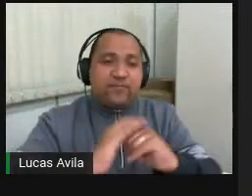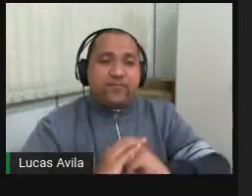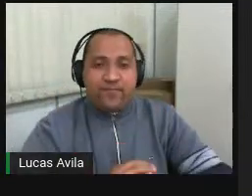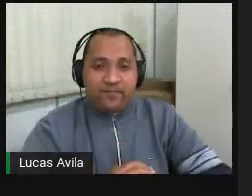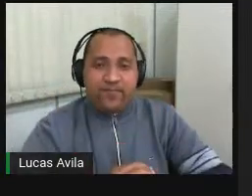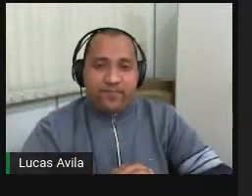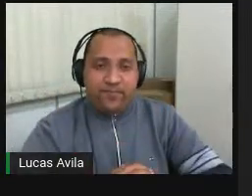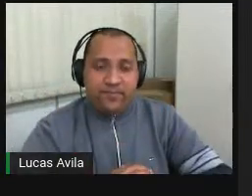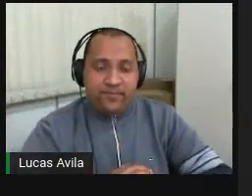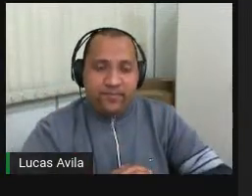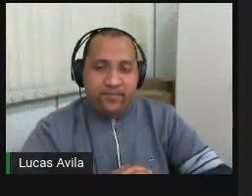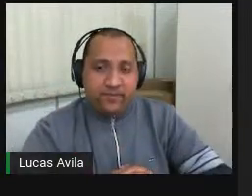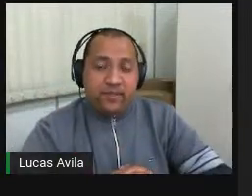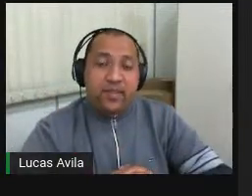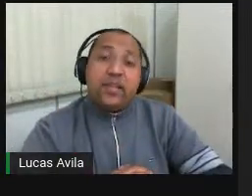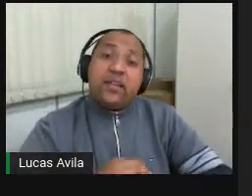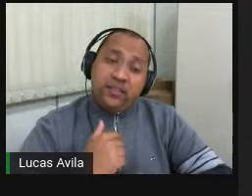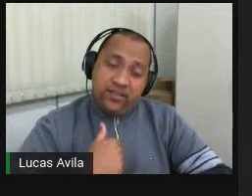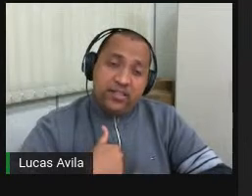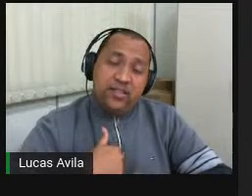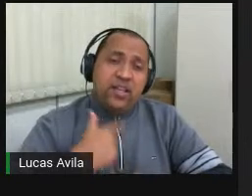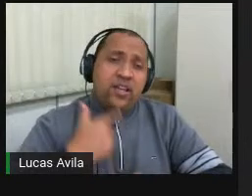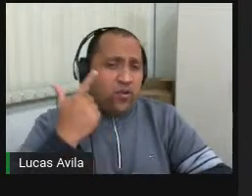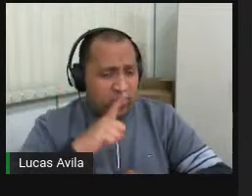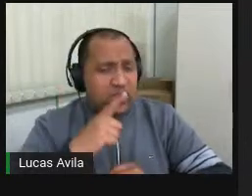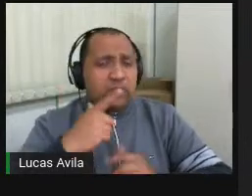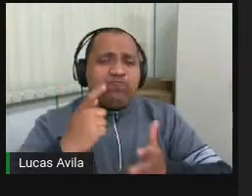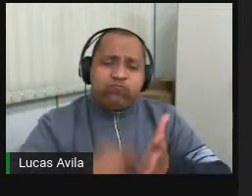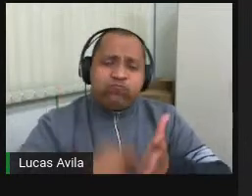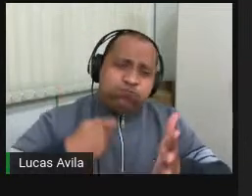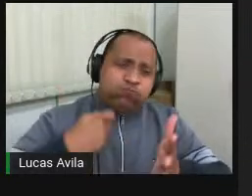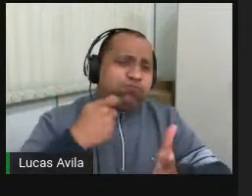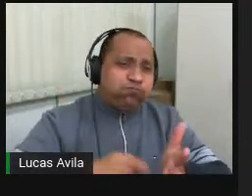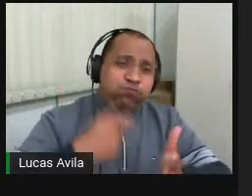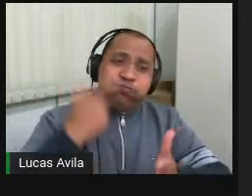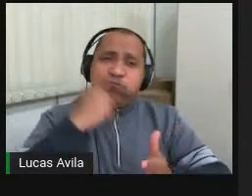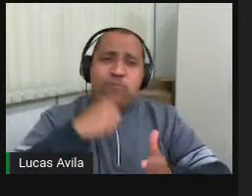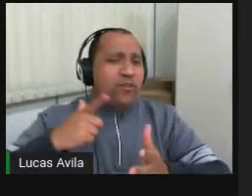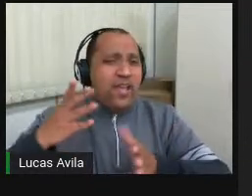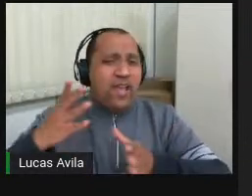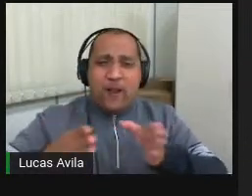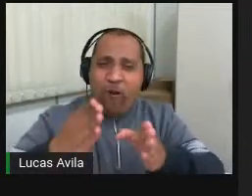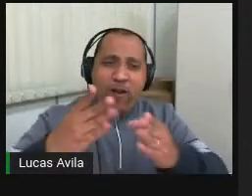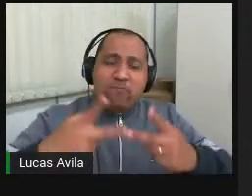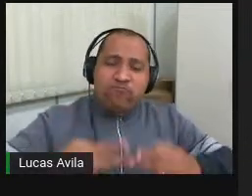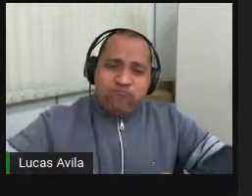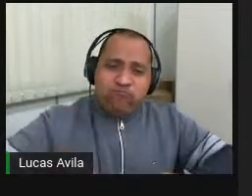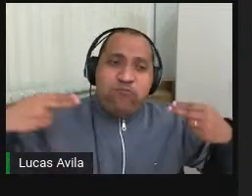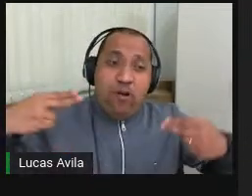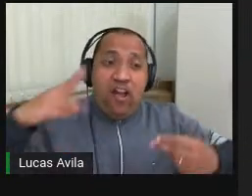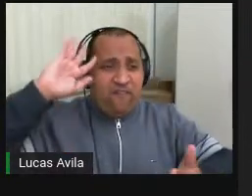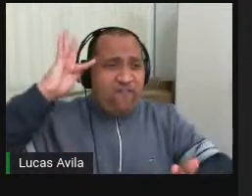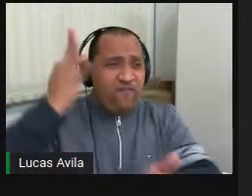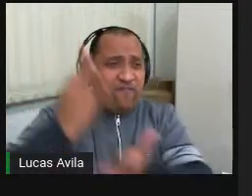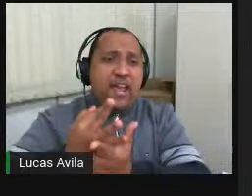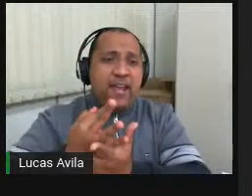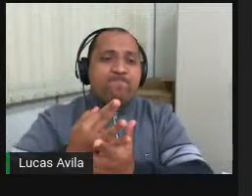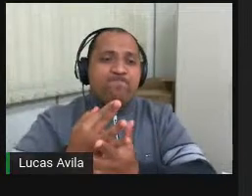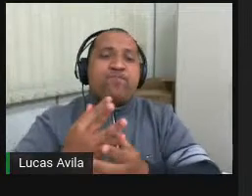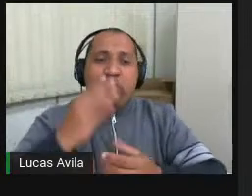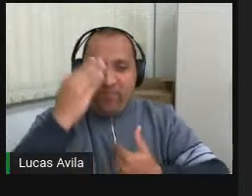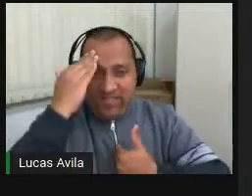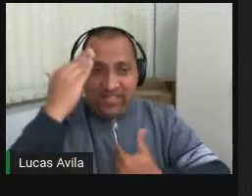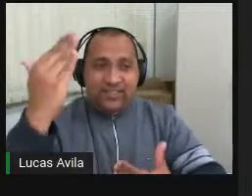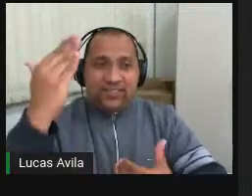e combati o bom combate. Terminei a corrida, guardei a fé. Obrigada.